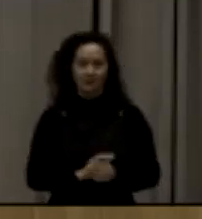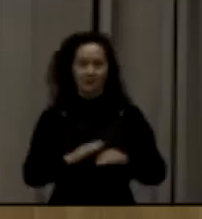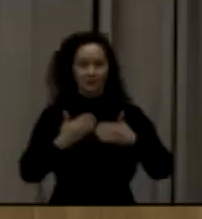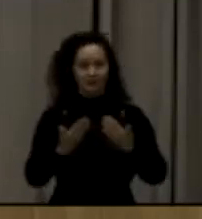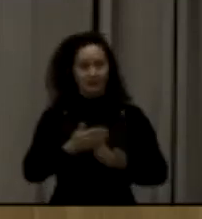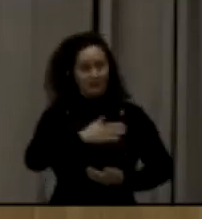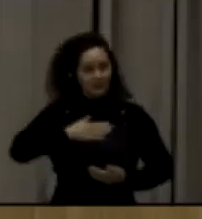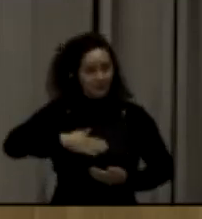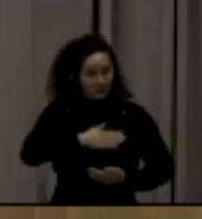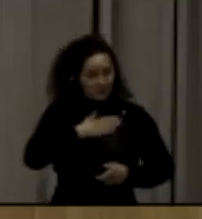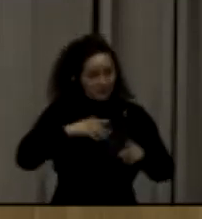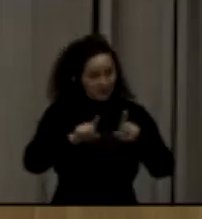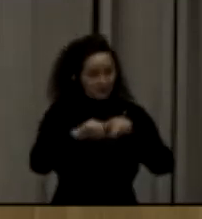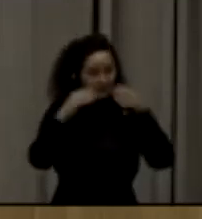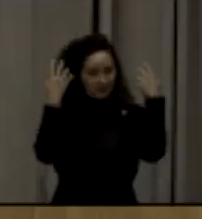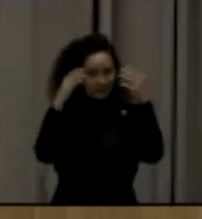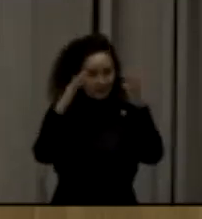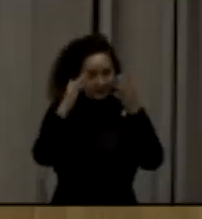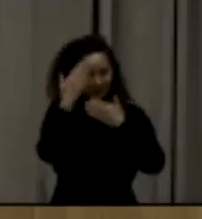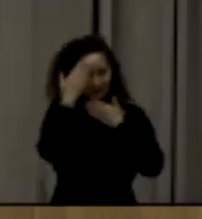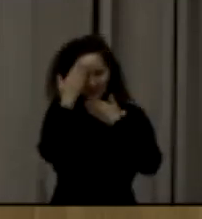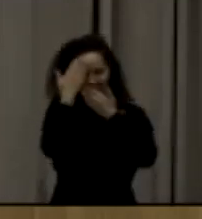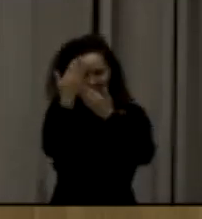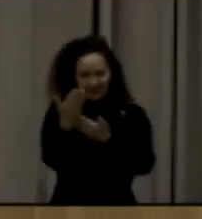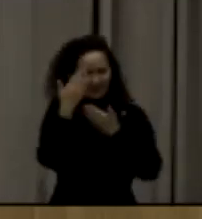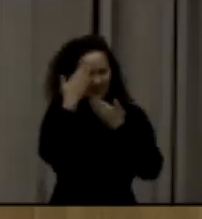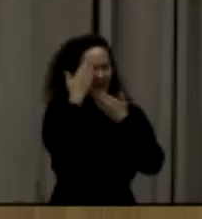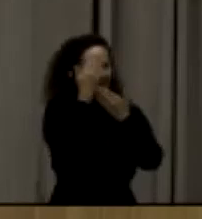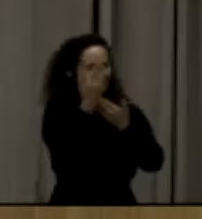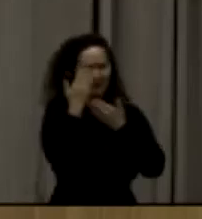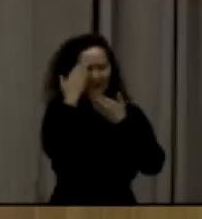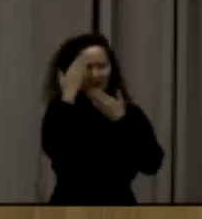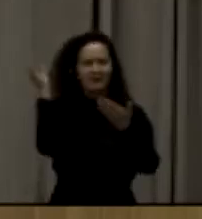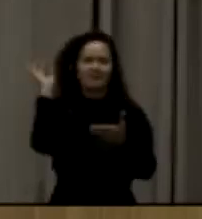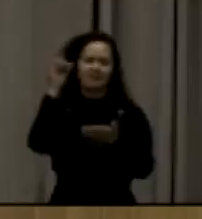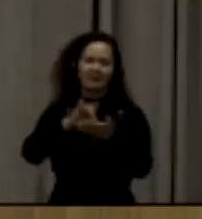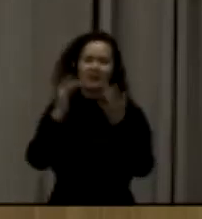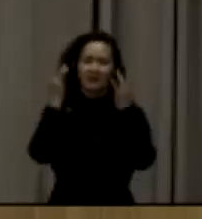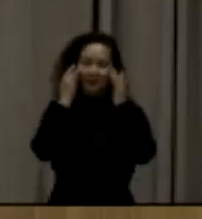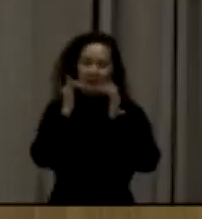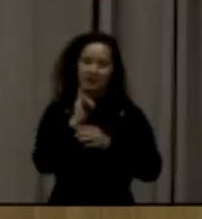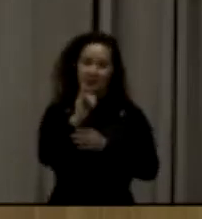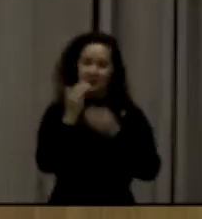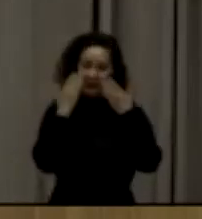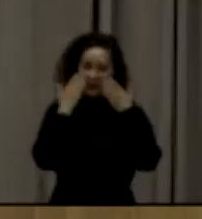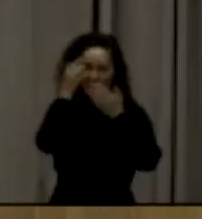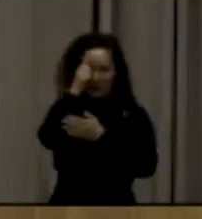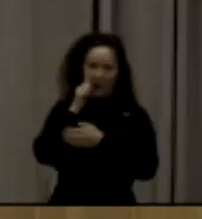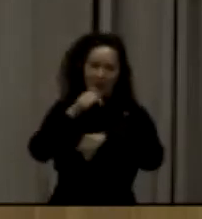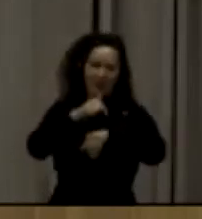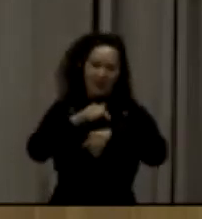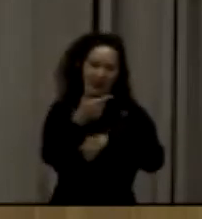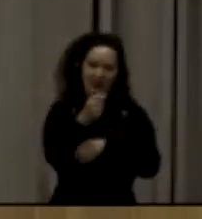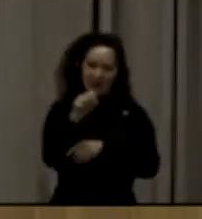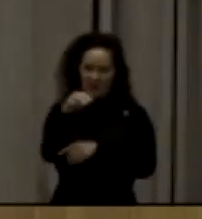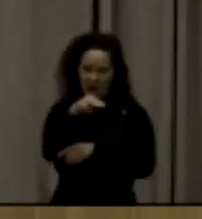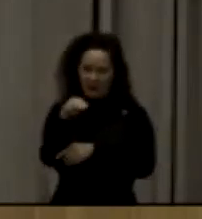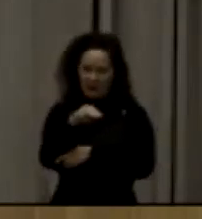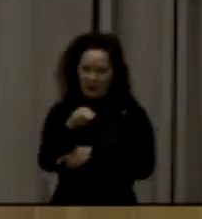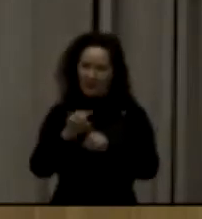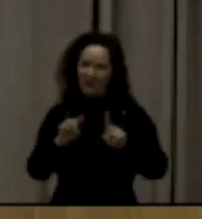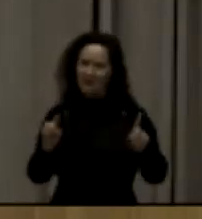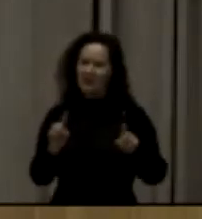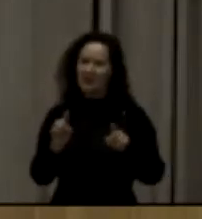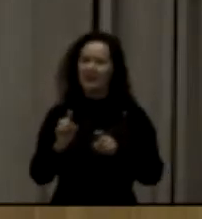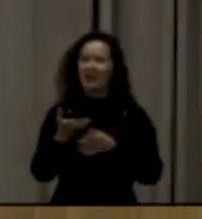bom, gostaria também de parabenizar e agradecer. Eu não sei se eu passei os meus 20 minutos, mas eu preferiria